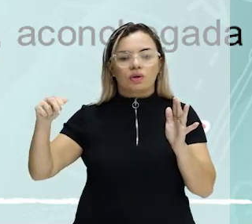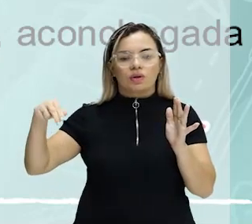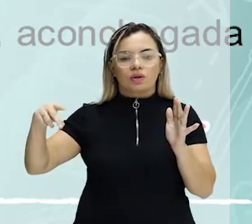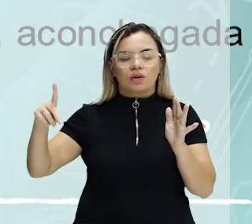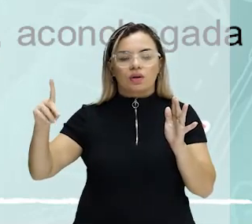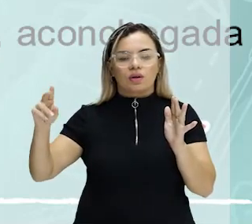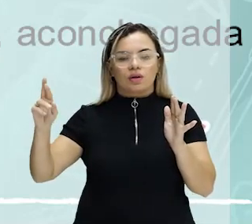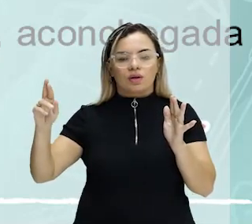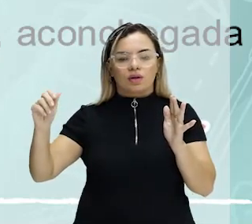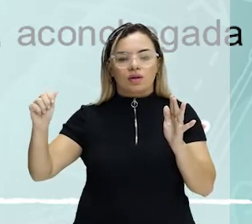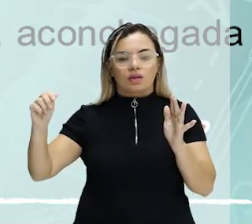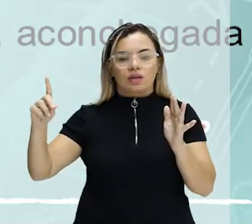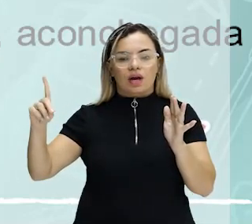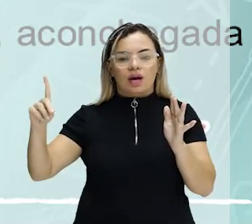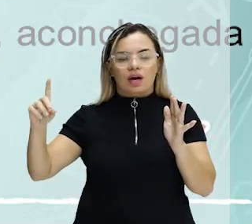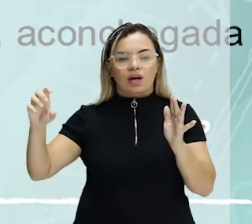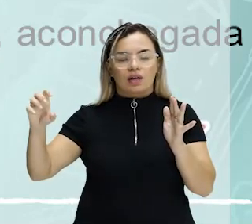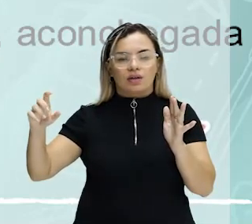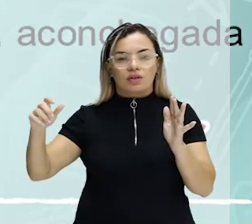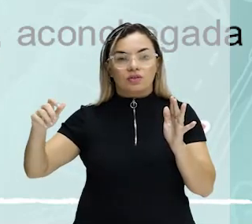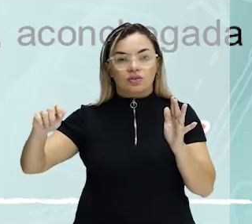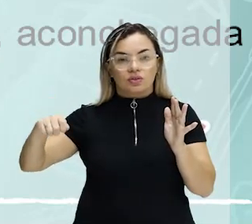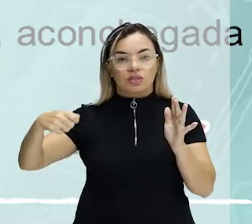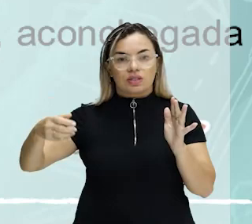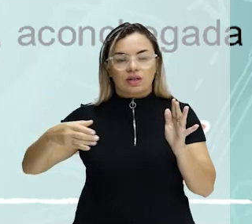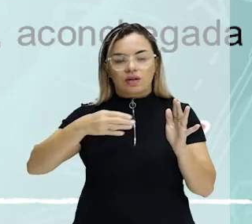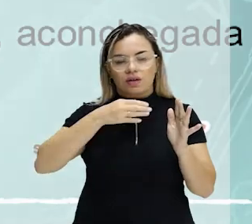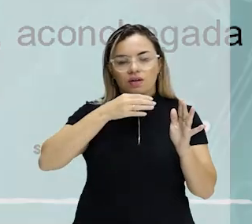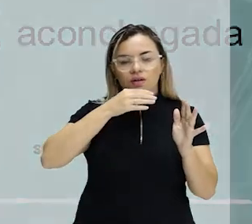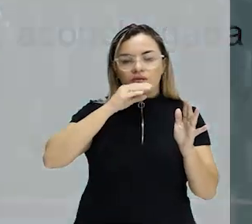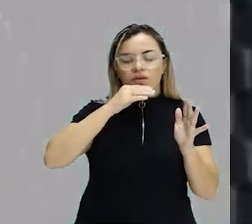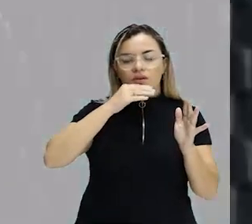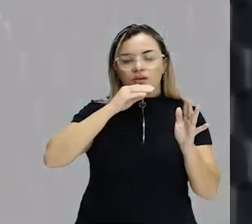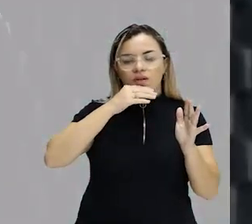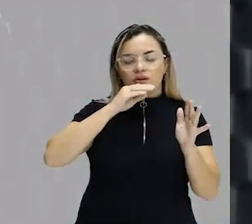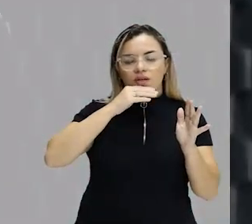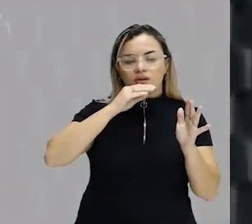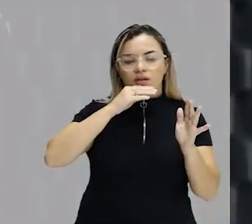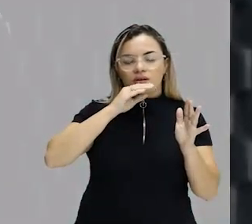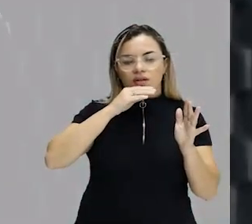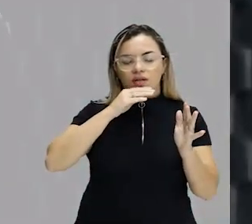Minas Gerais. E aí ele faz uma comparação nesse poema entre...